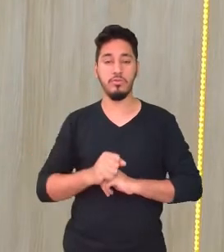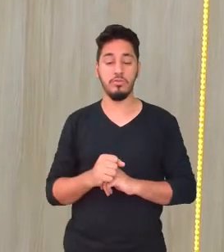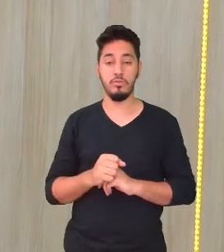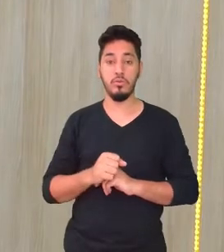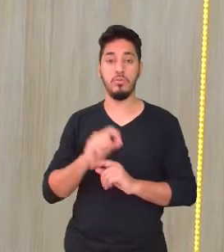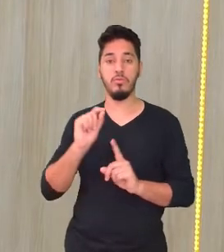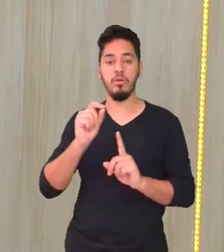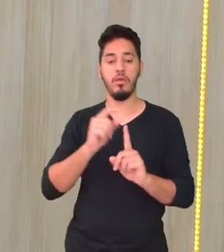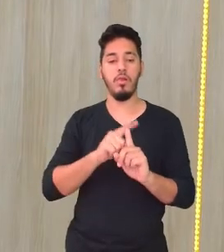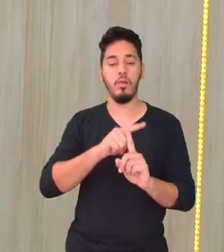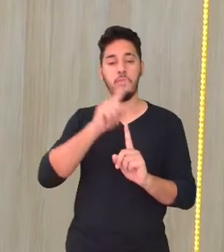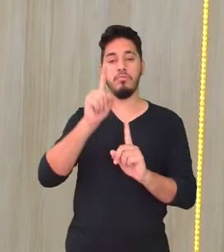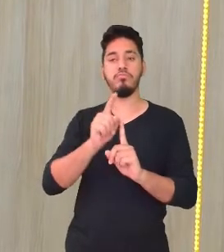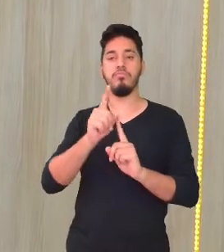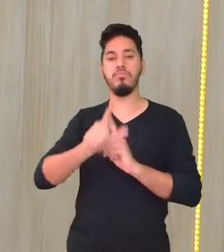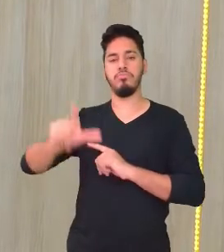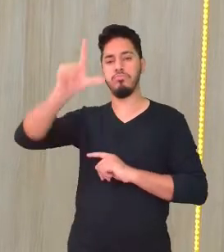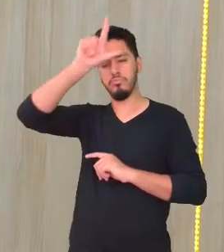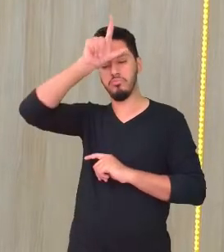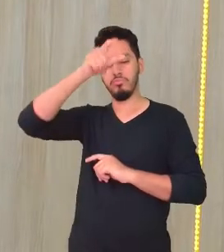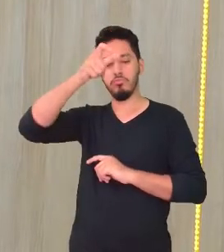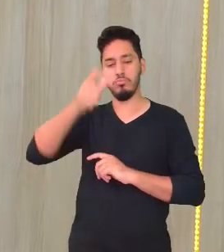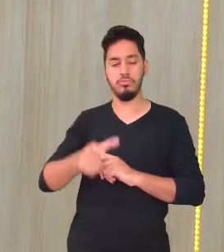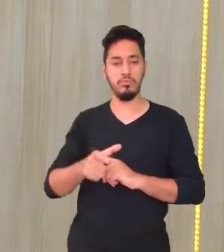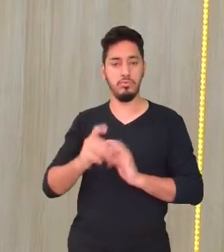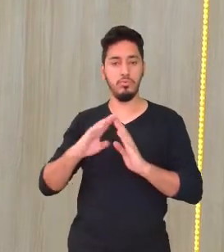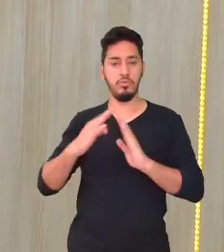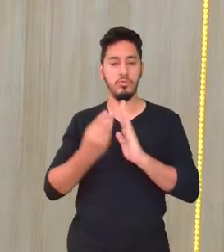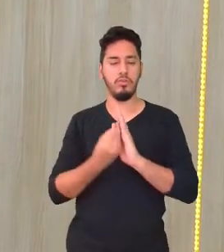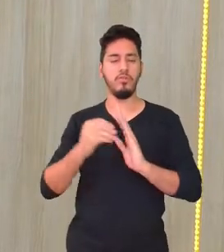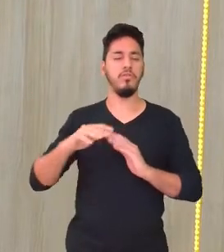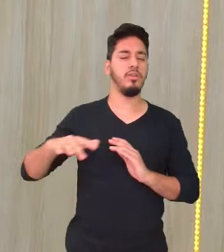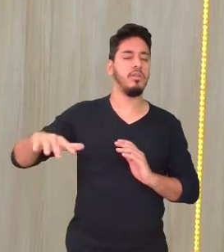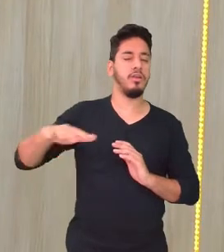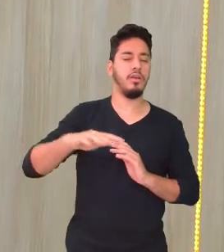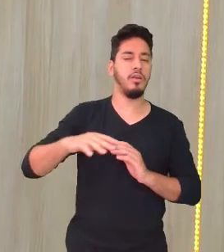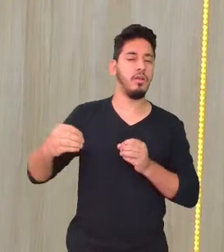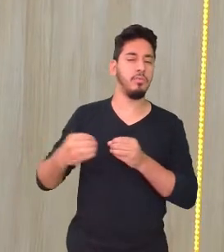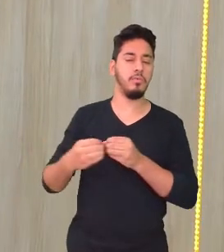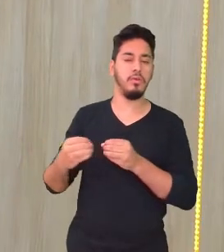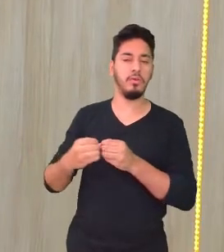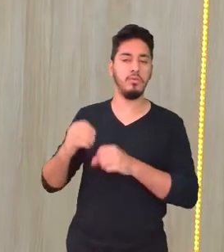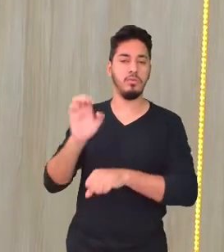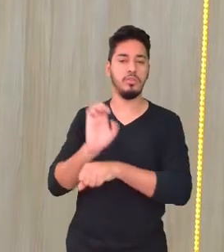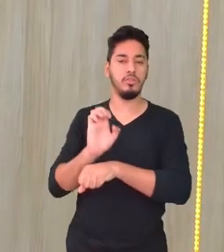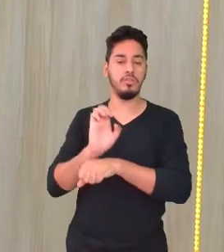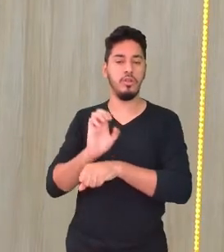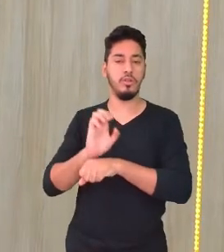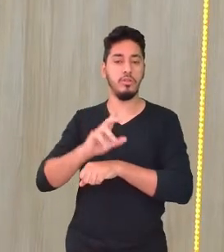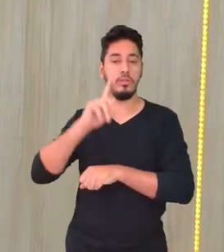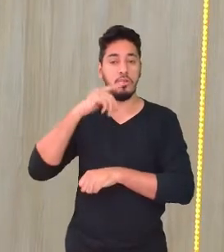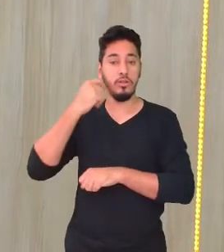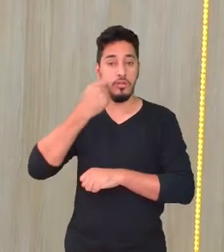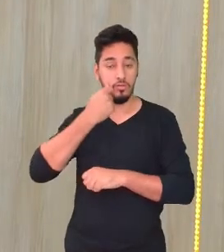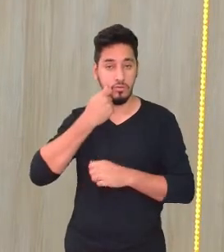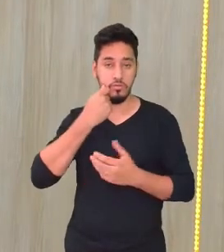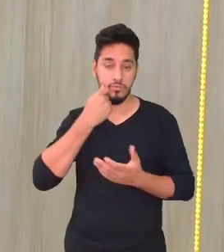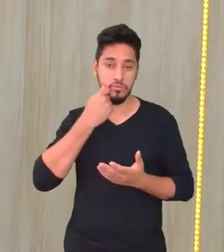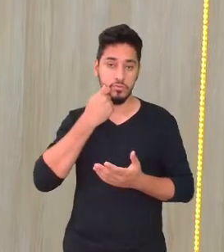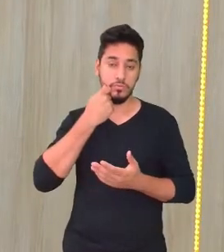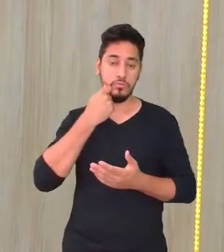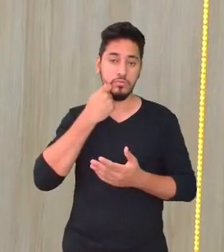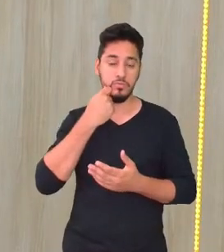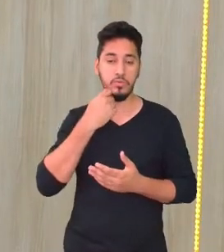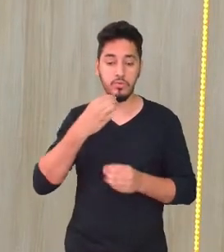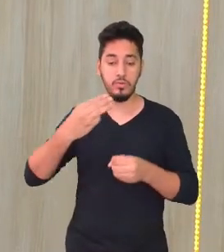assumindo, né, o quilombo de Palmares, que fica na região do estado de Alagoas, no